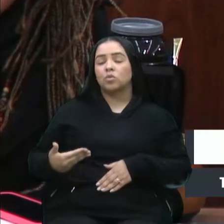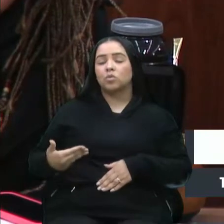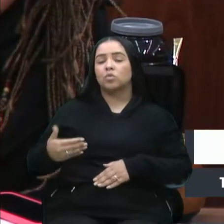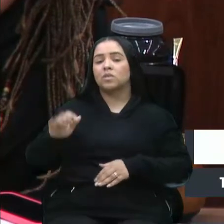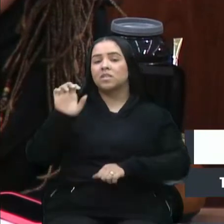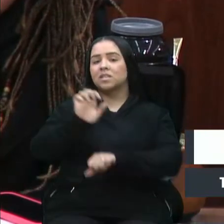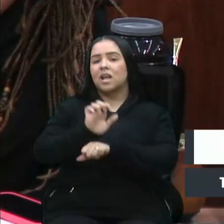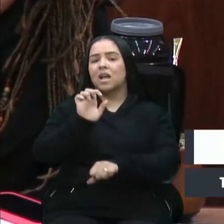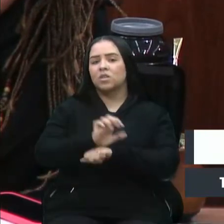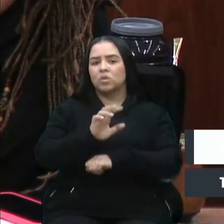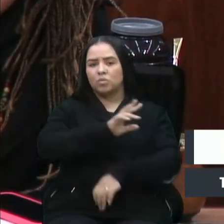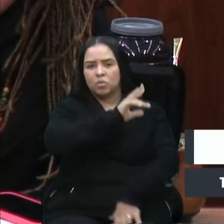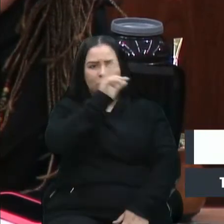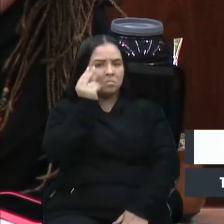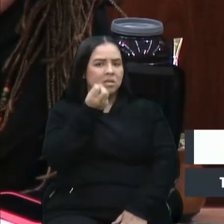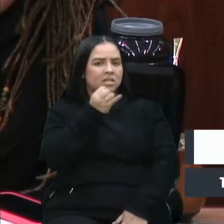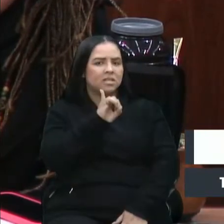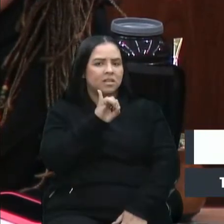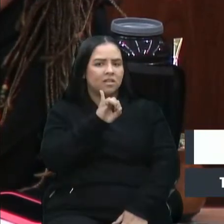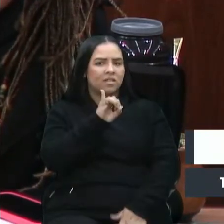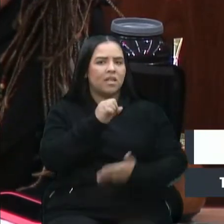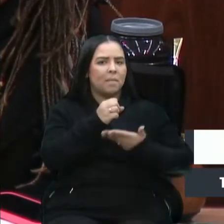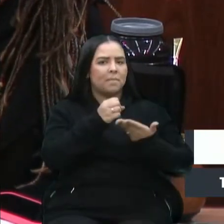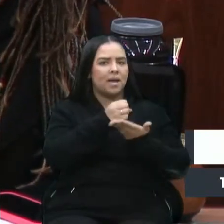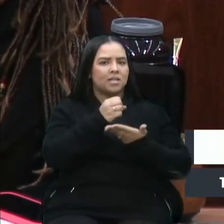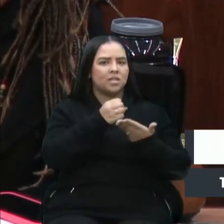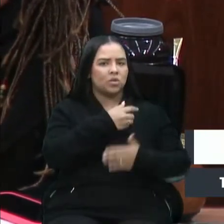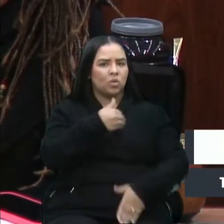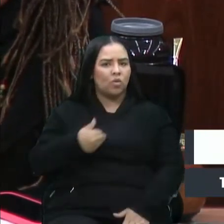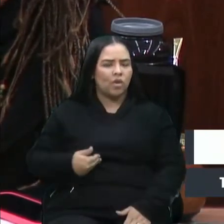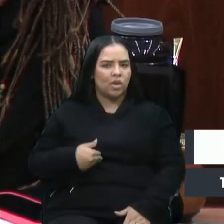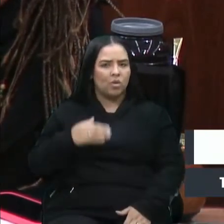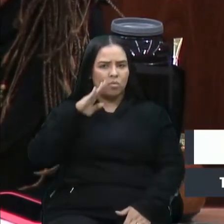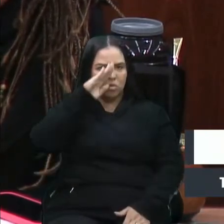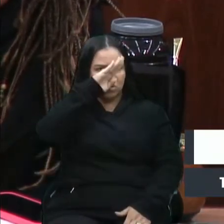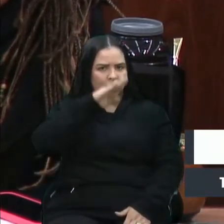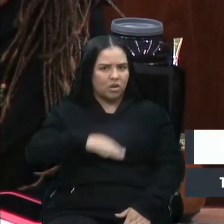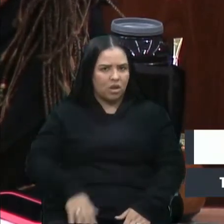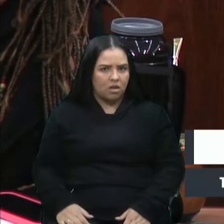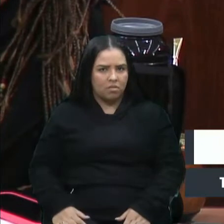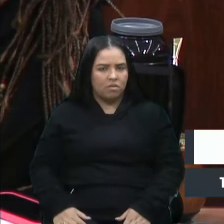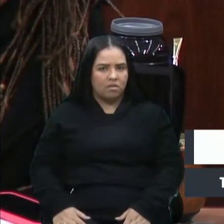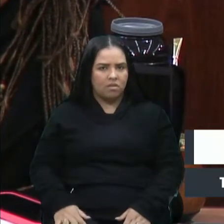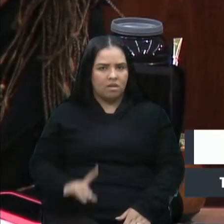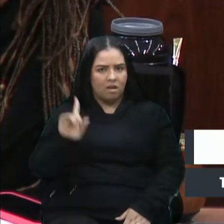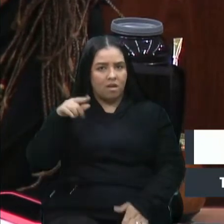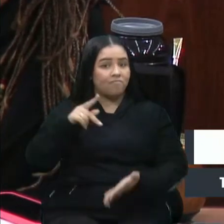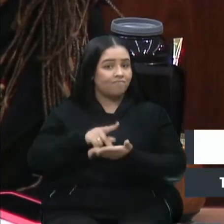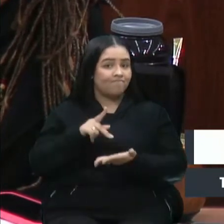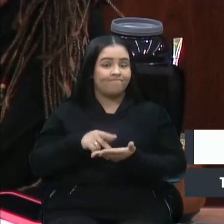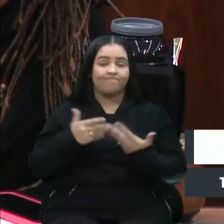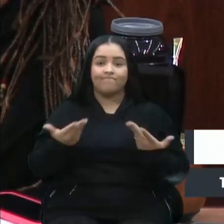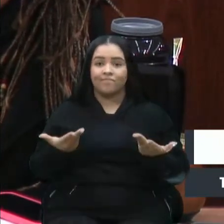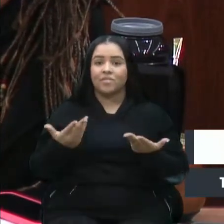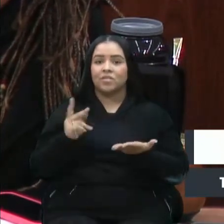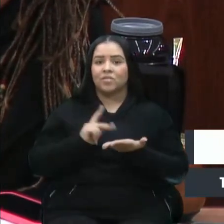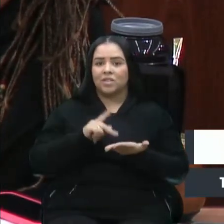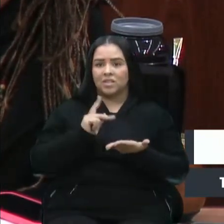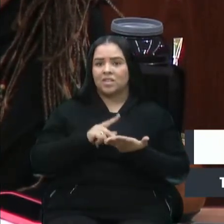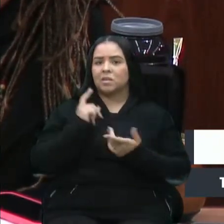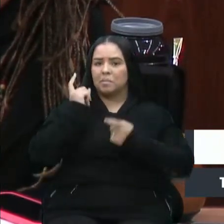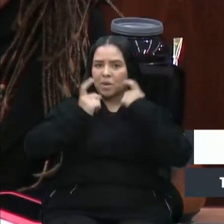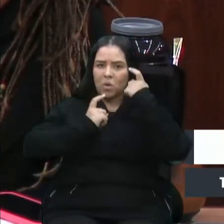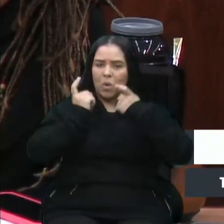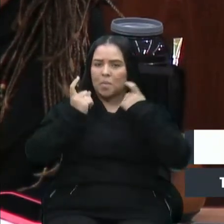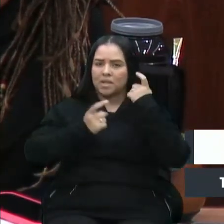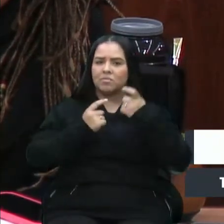estados e dos municípios que forem da base do governo bolsonaro vai ser isso eu fico realmente muito preocupado